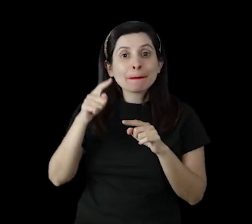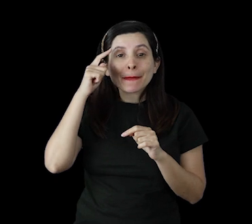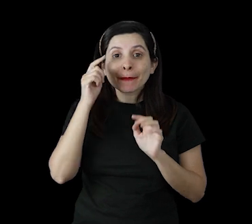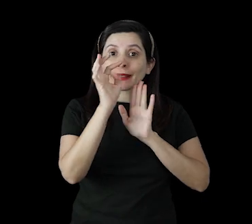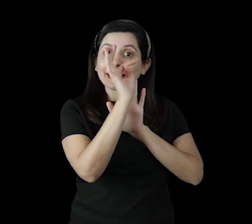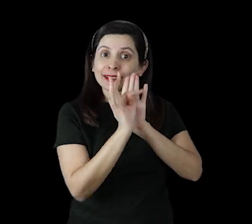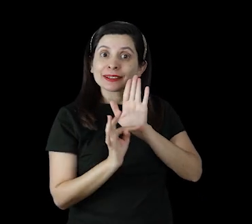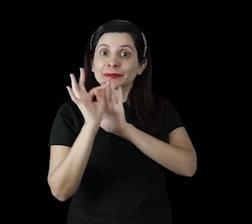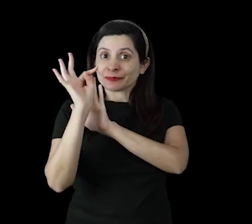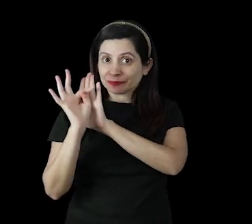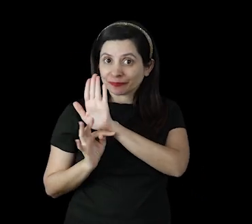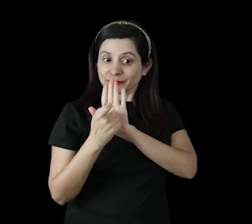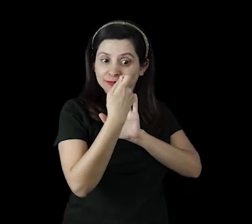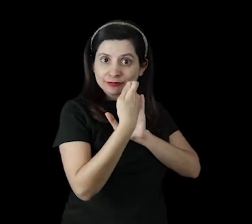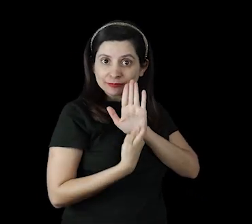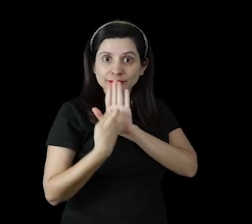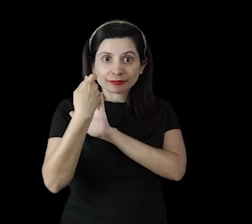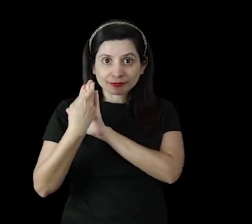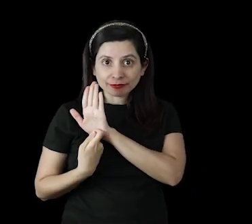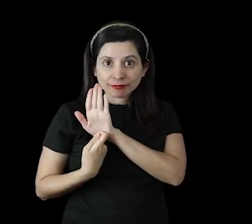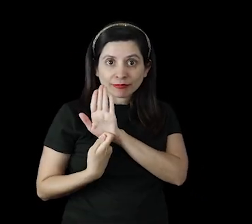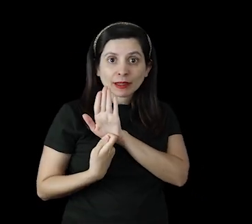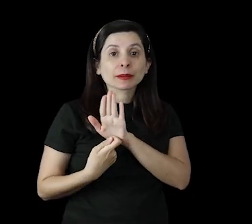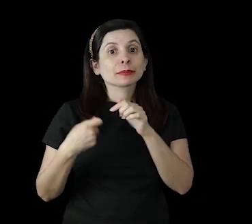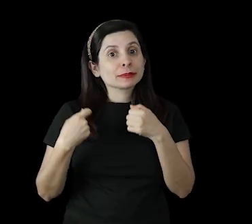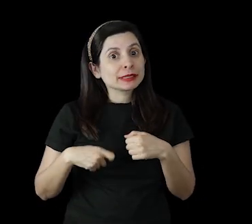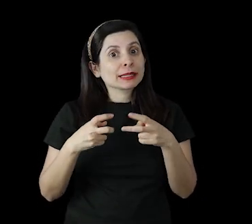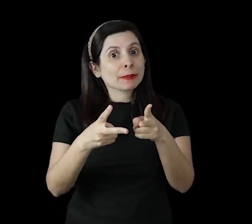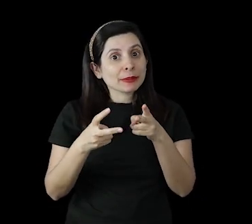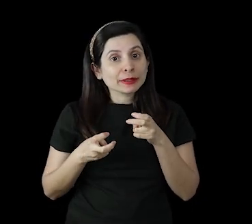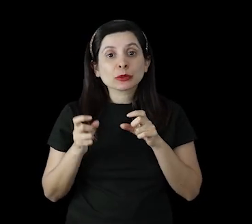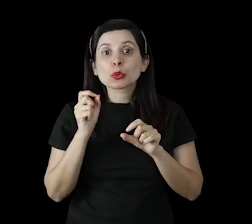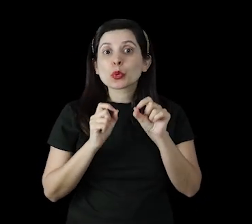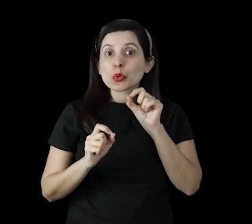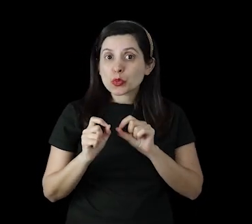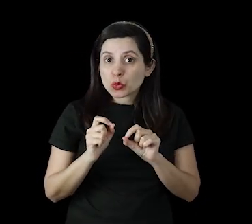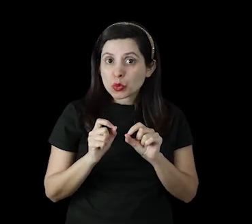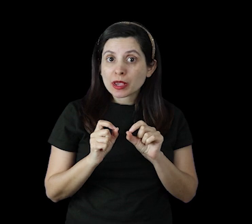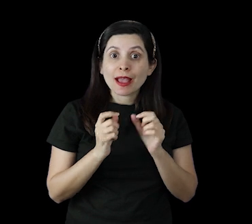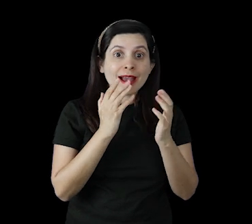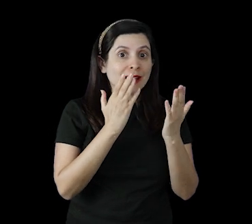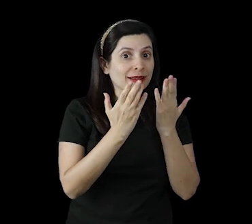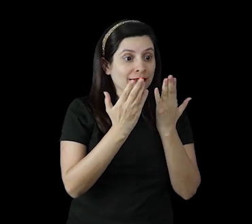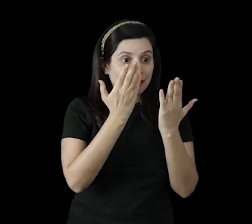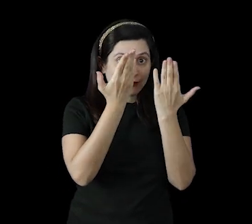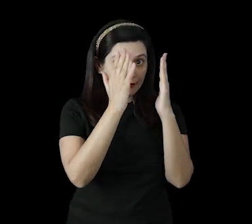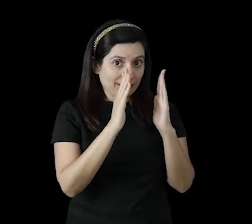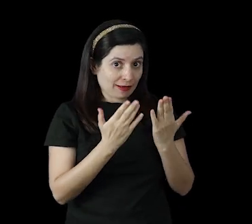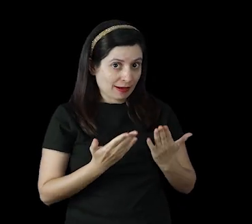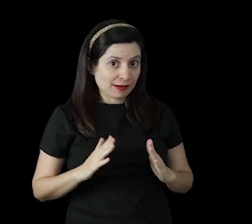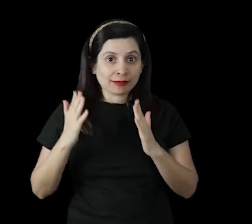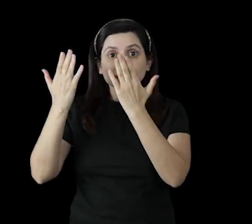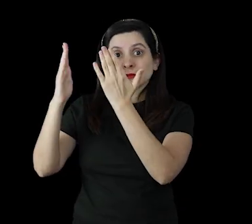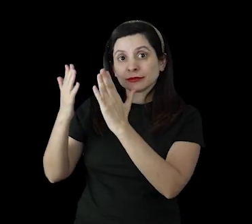roteiros, porque eu acho que também a gente tem que perceber como uma ferramenta de análise, né? Isso é interessante para